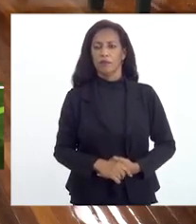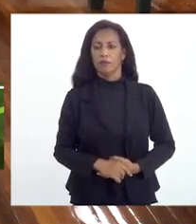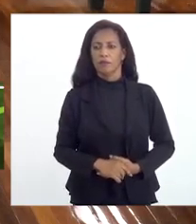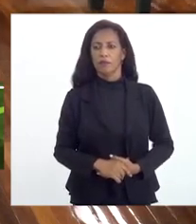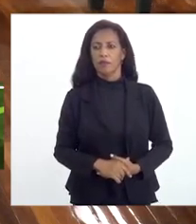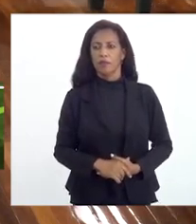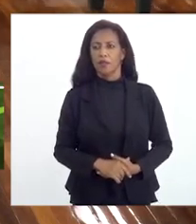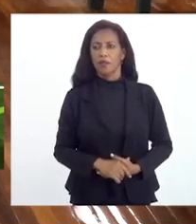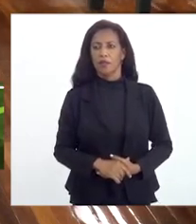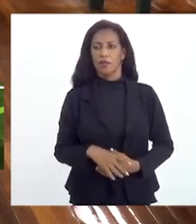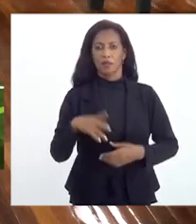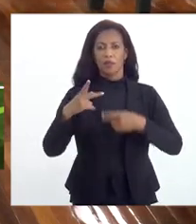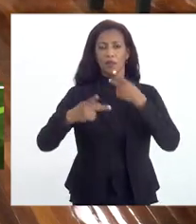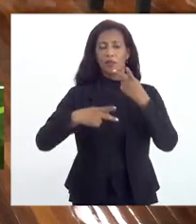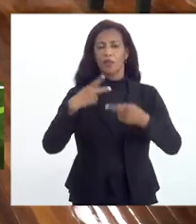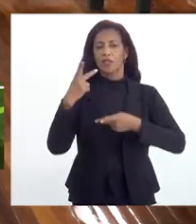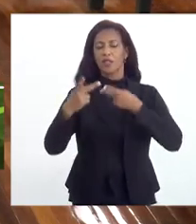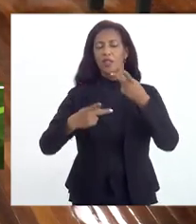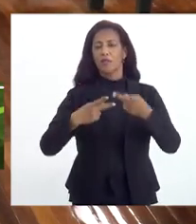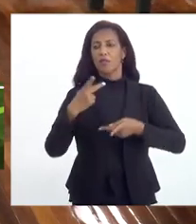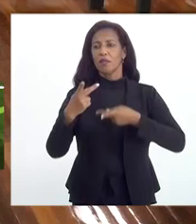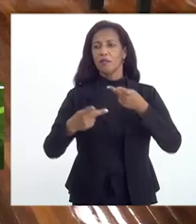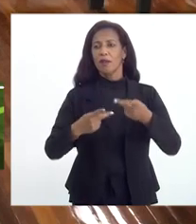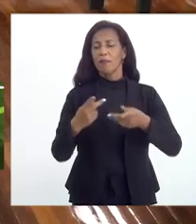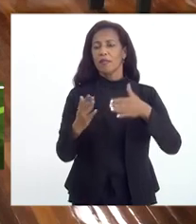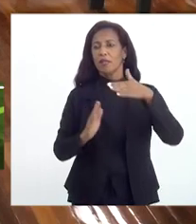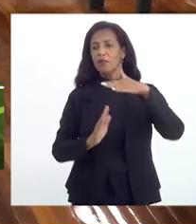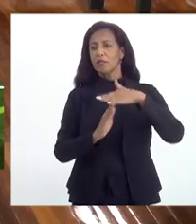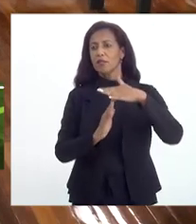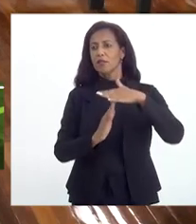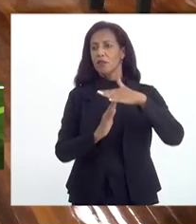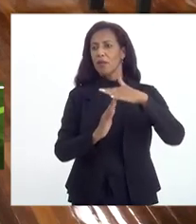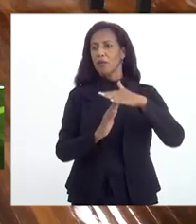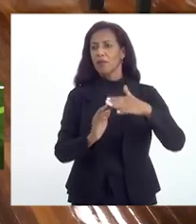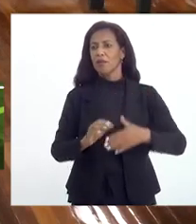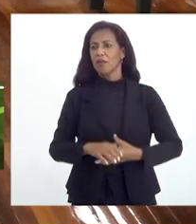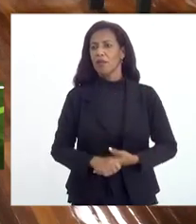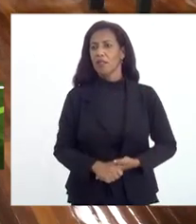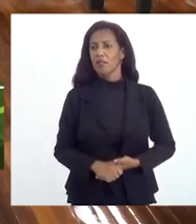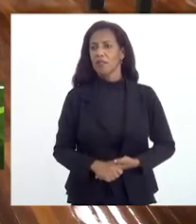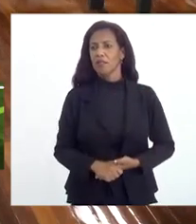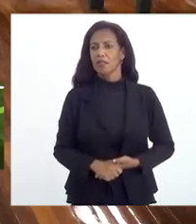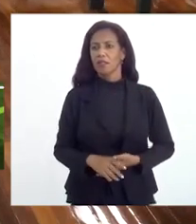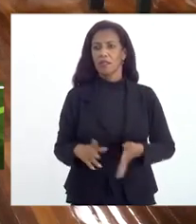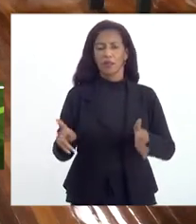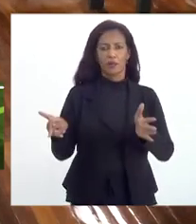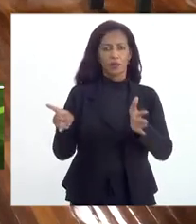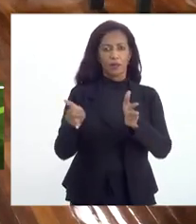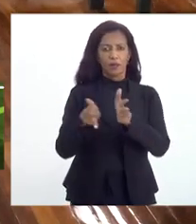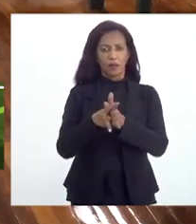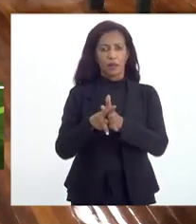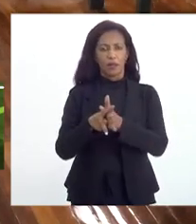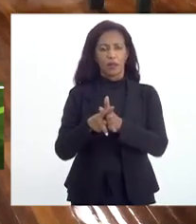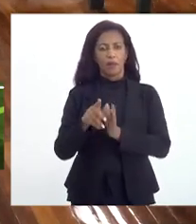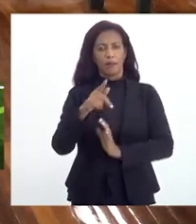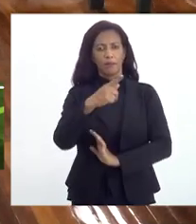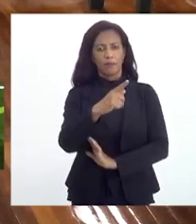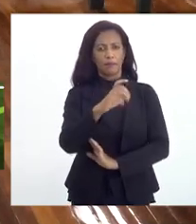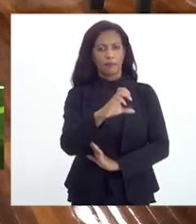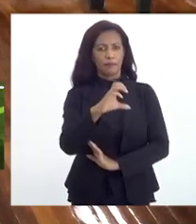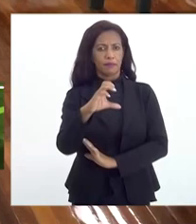Vamos falar a questão do teto, especificamente os PCCS,